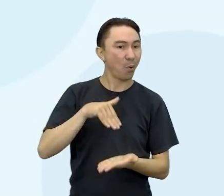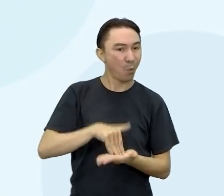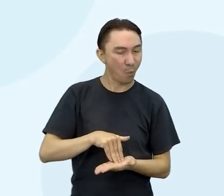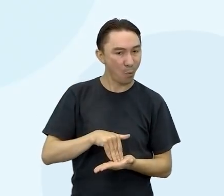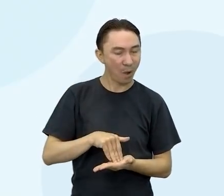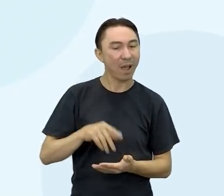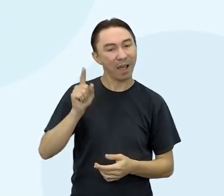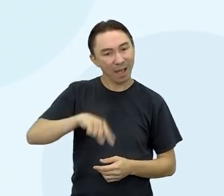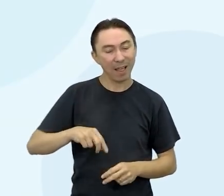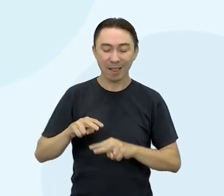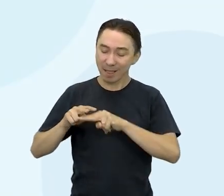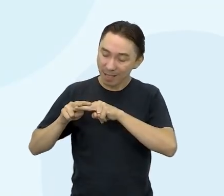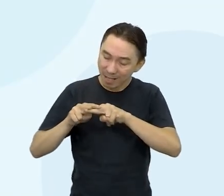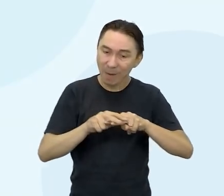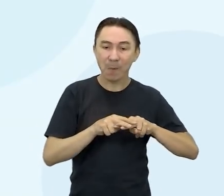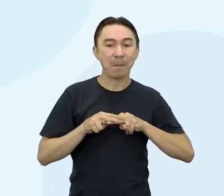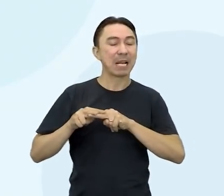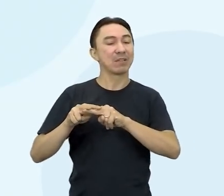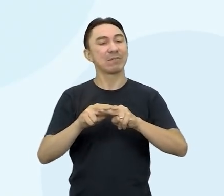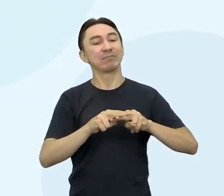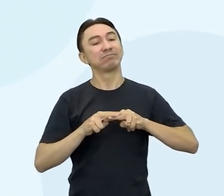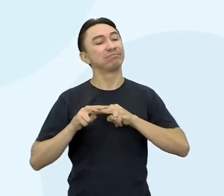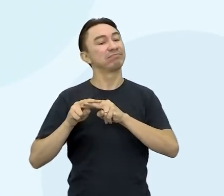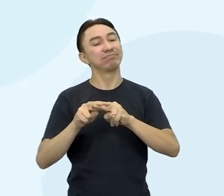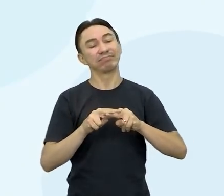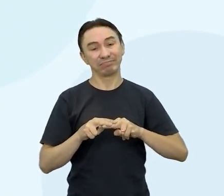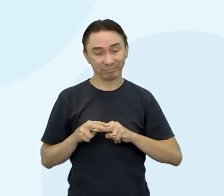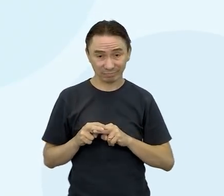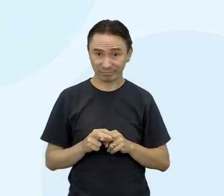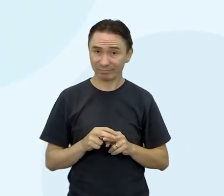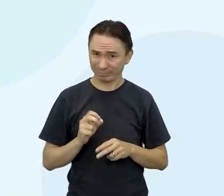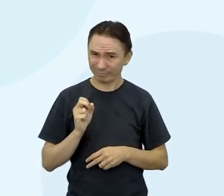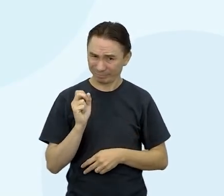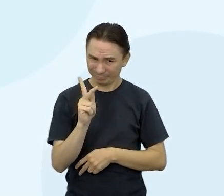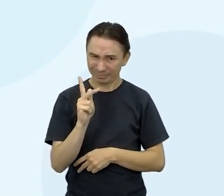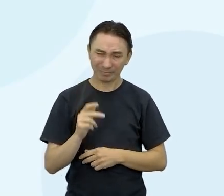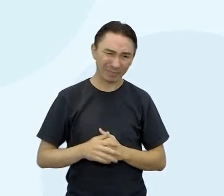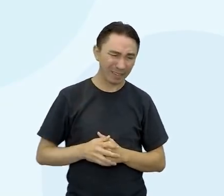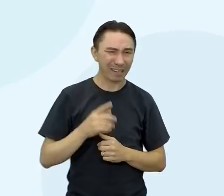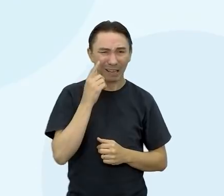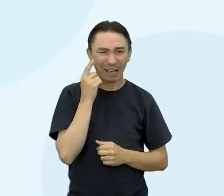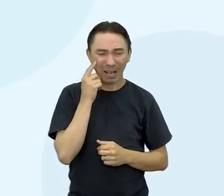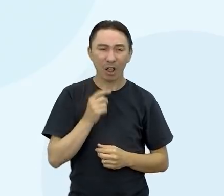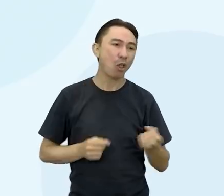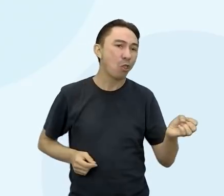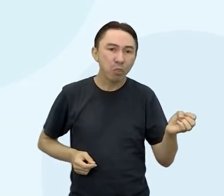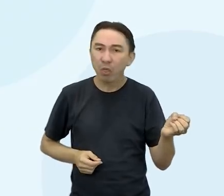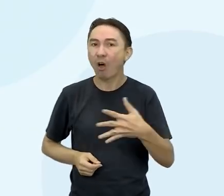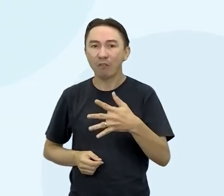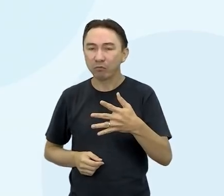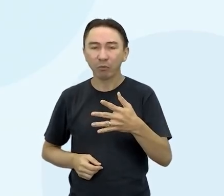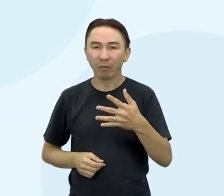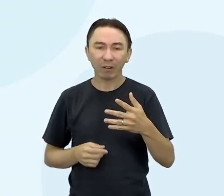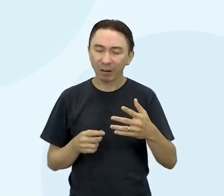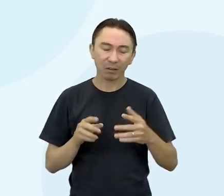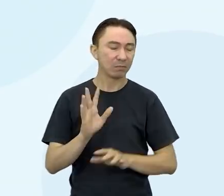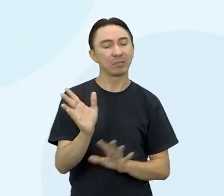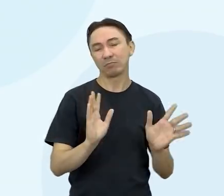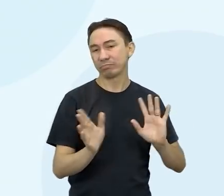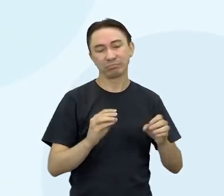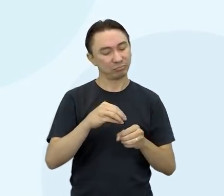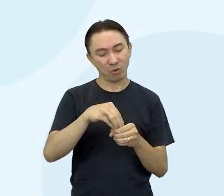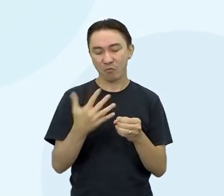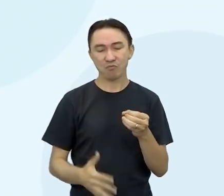estudantes, tá? A ideia não é para desenvolver conteúdo novo, né, matéria nova, como a gente fala, né, na